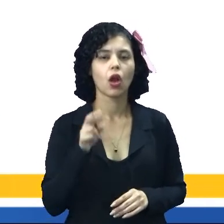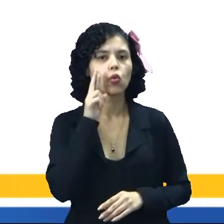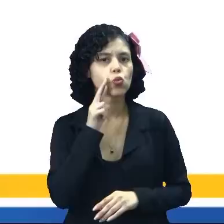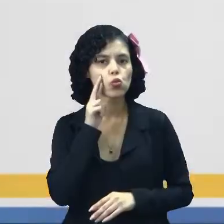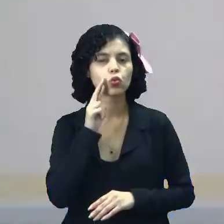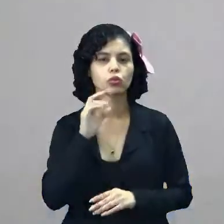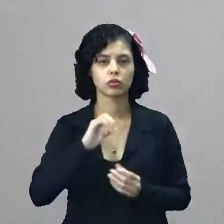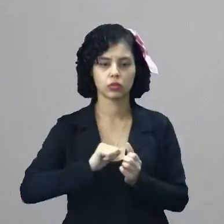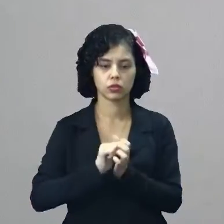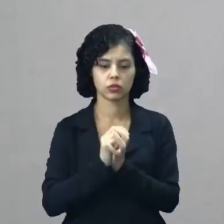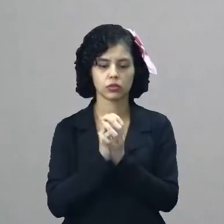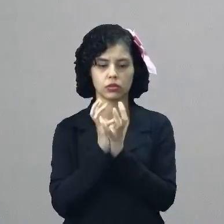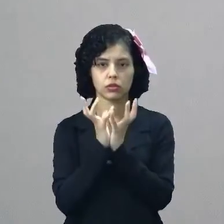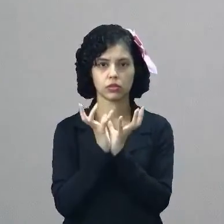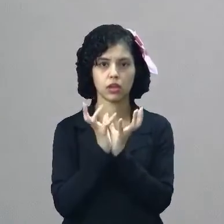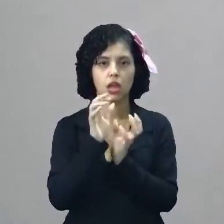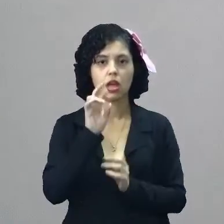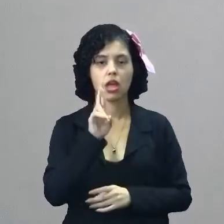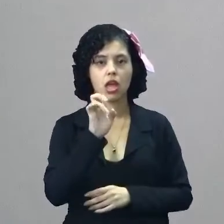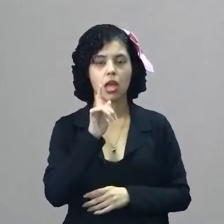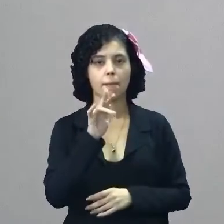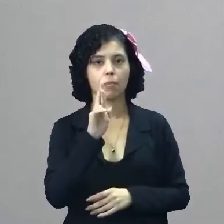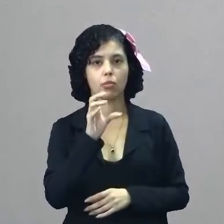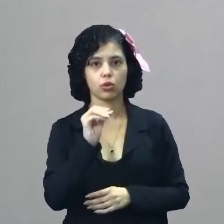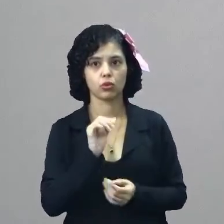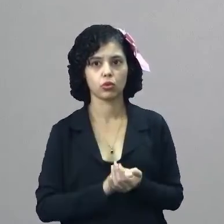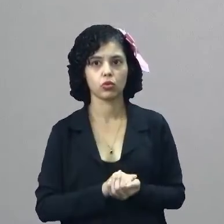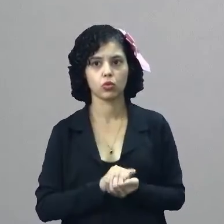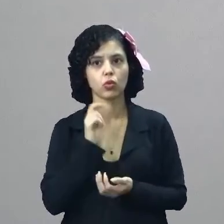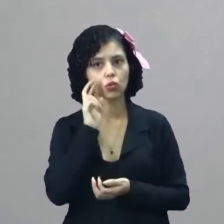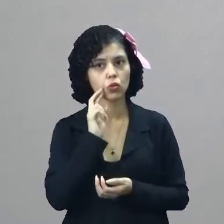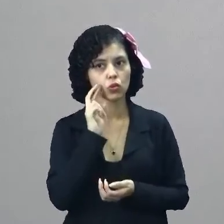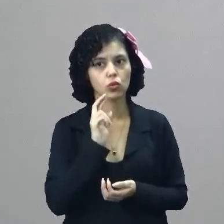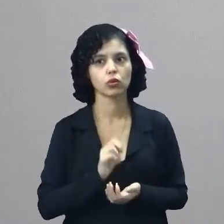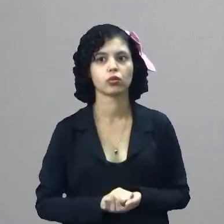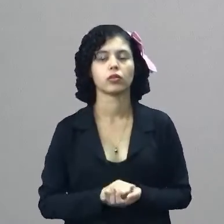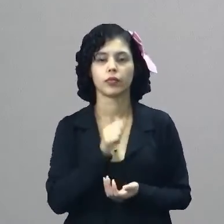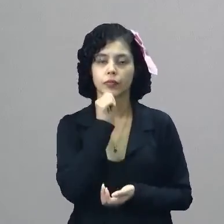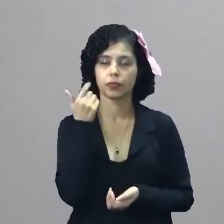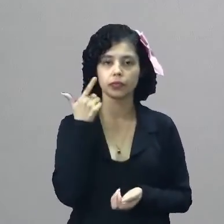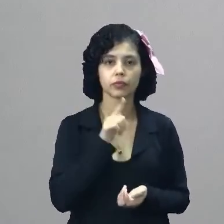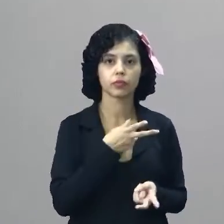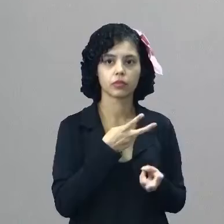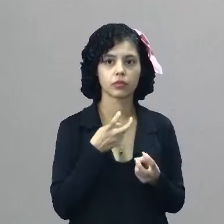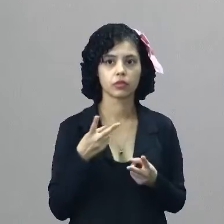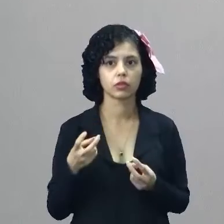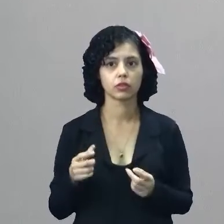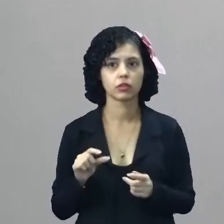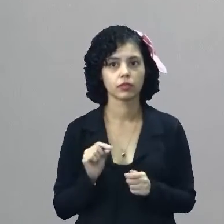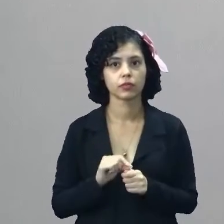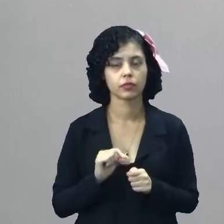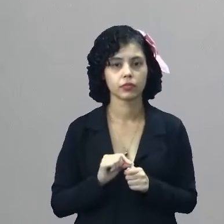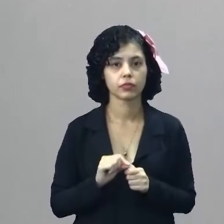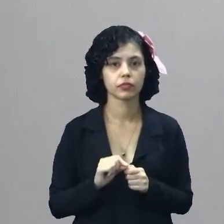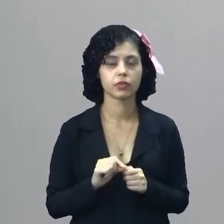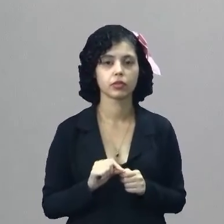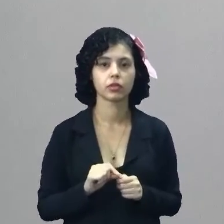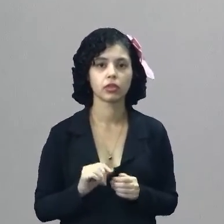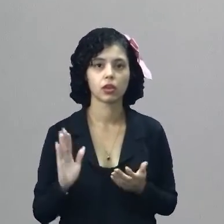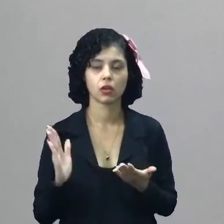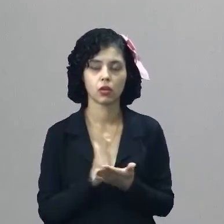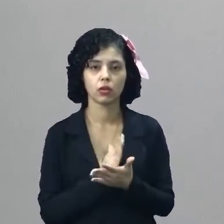A partir da extração dessa coloração roxa do repolho, a gente consegue fazer a mistura com